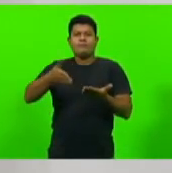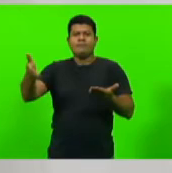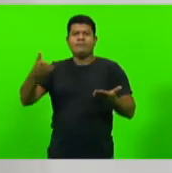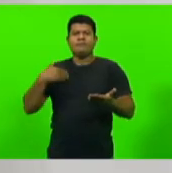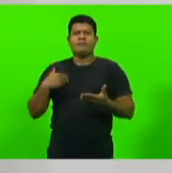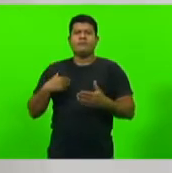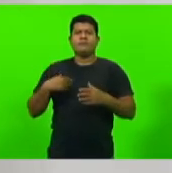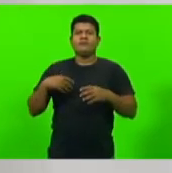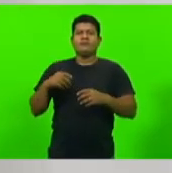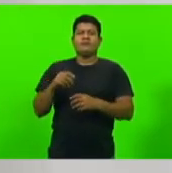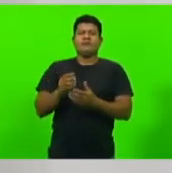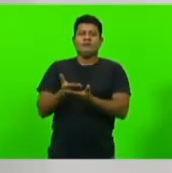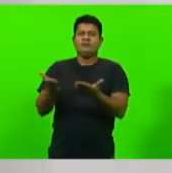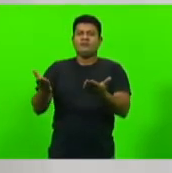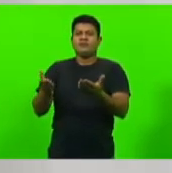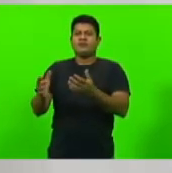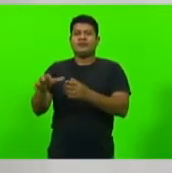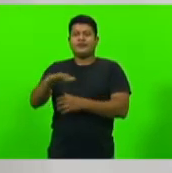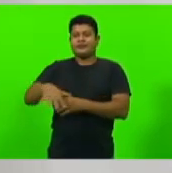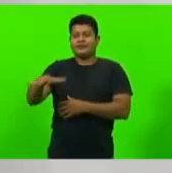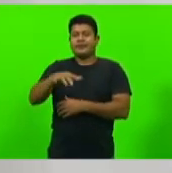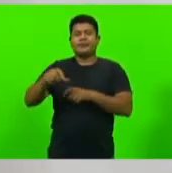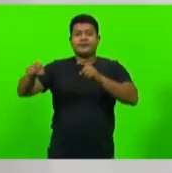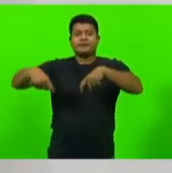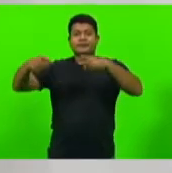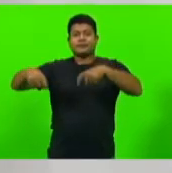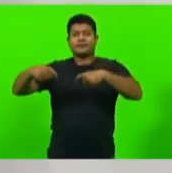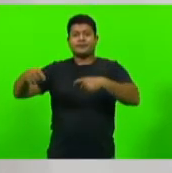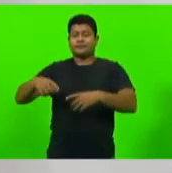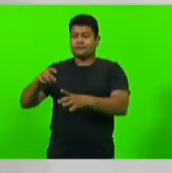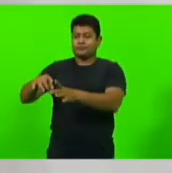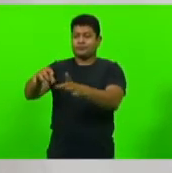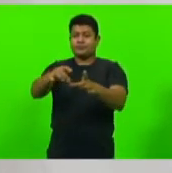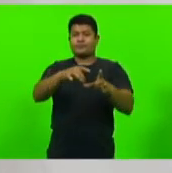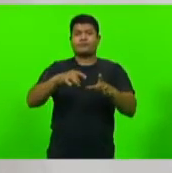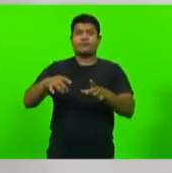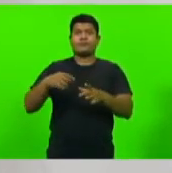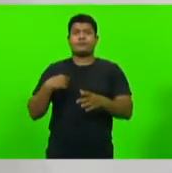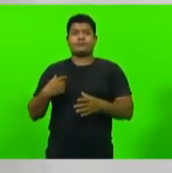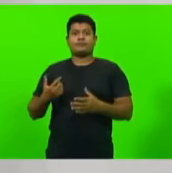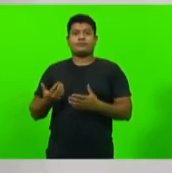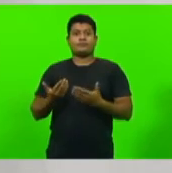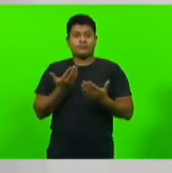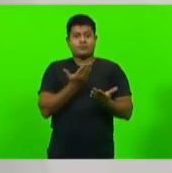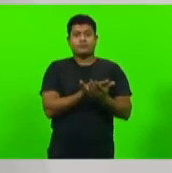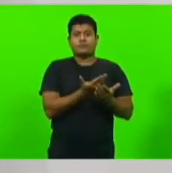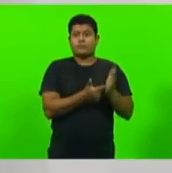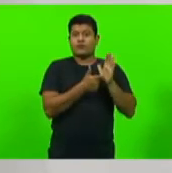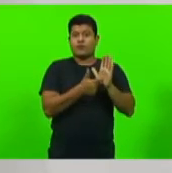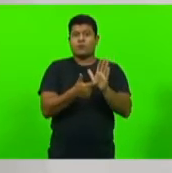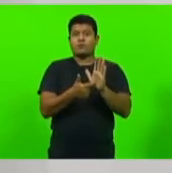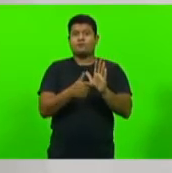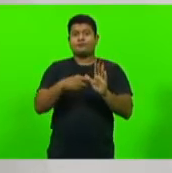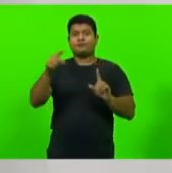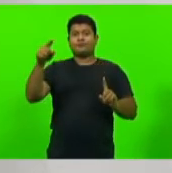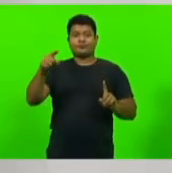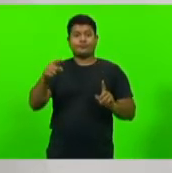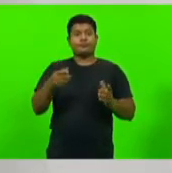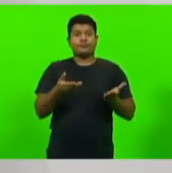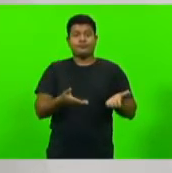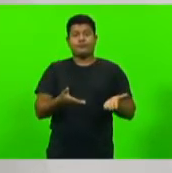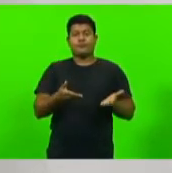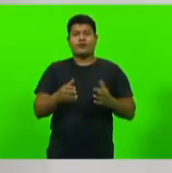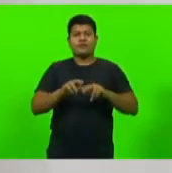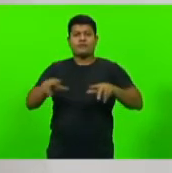áreas agricultáveis do nosso estado. Lá os estudos mostram várias barragens, mini barragens